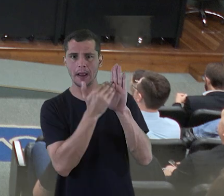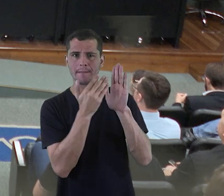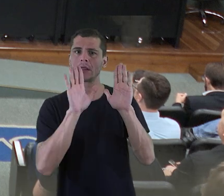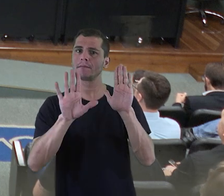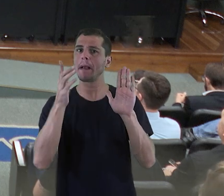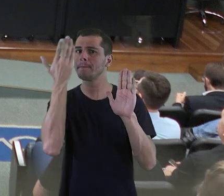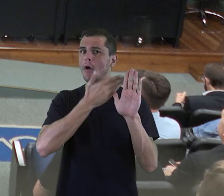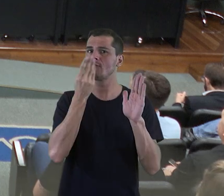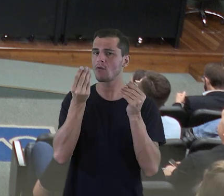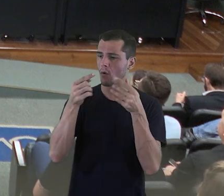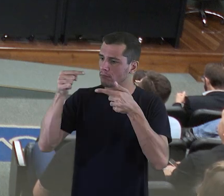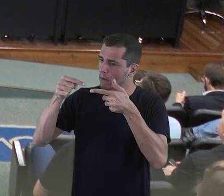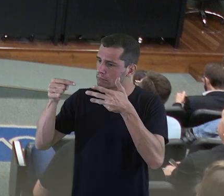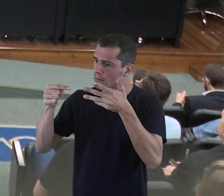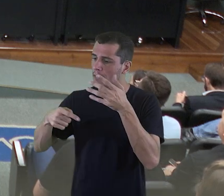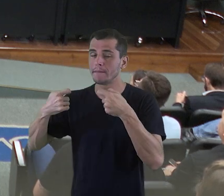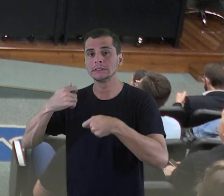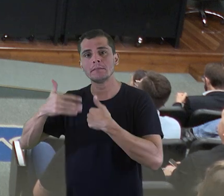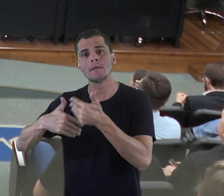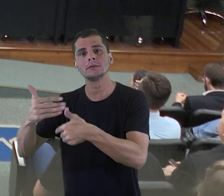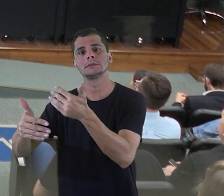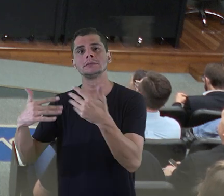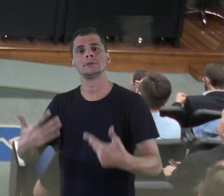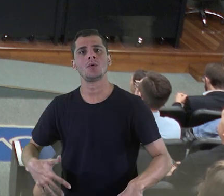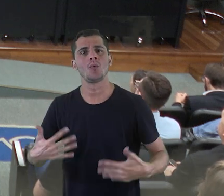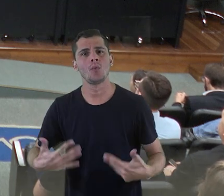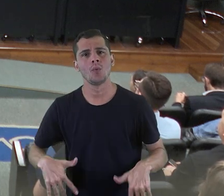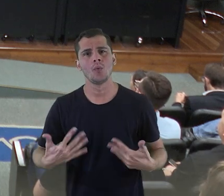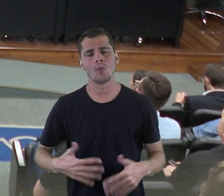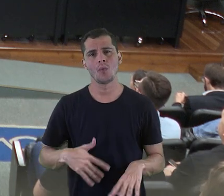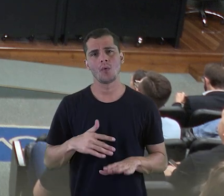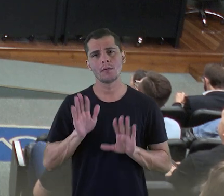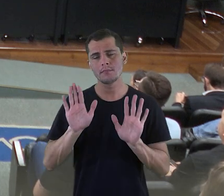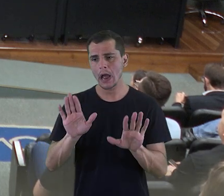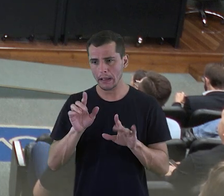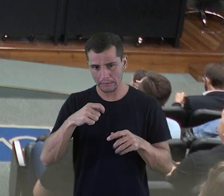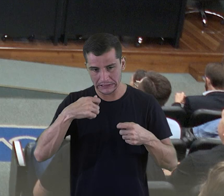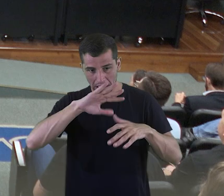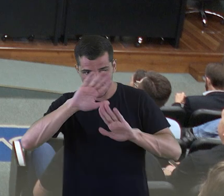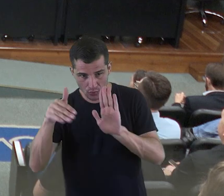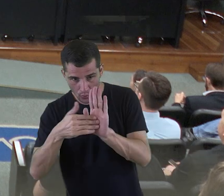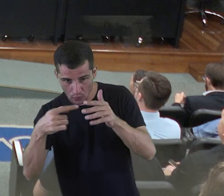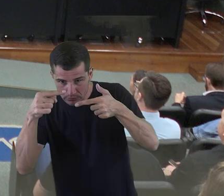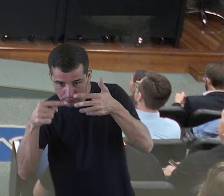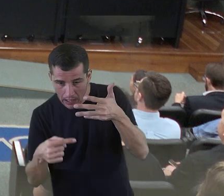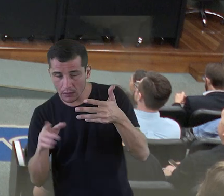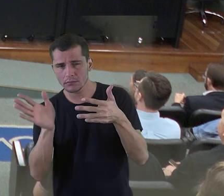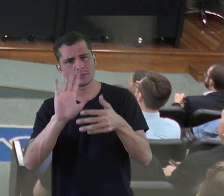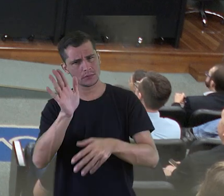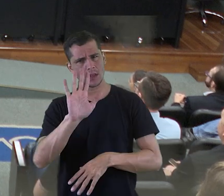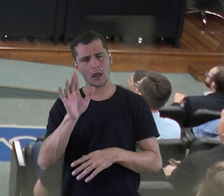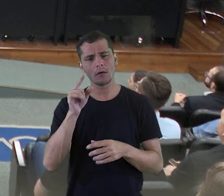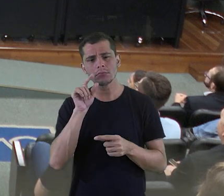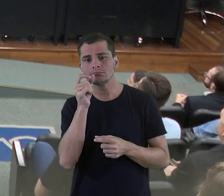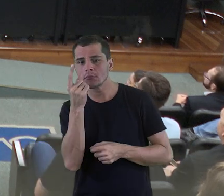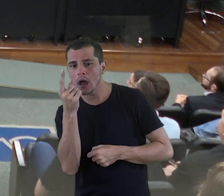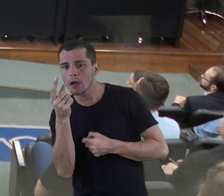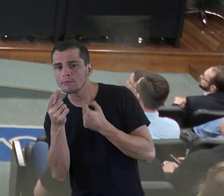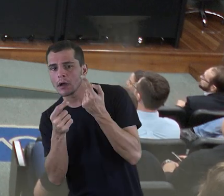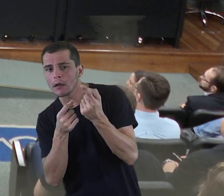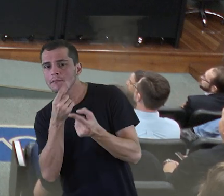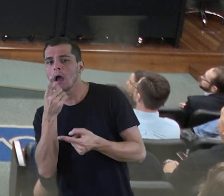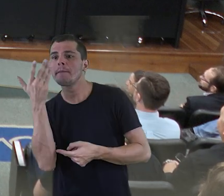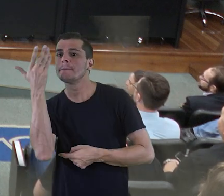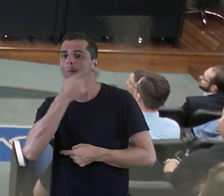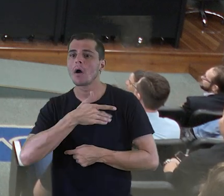por quê? porque depois do artigo 43 vem o artigo vocês são a turma mais inteligente que eu já tive